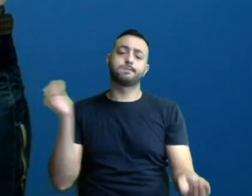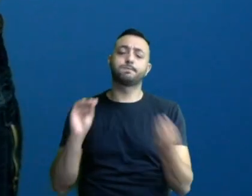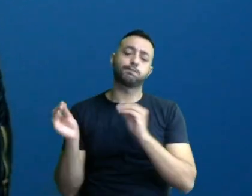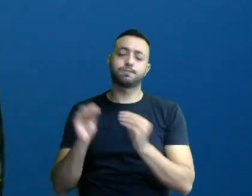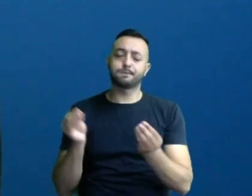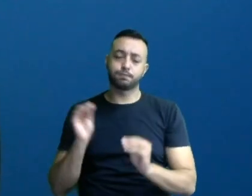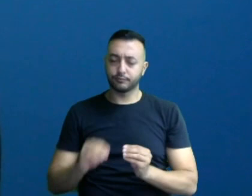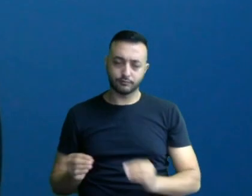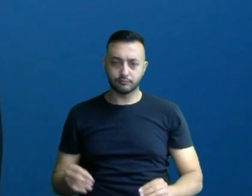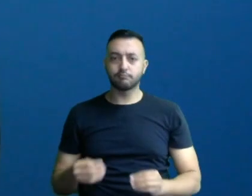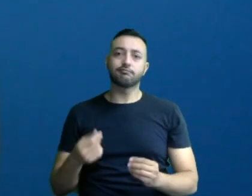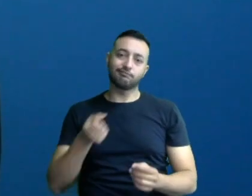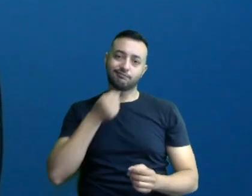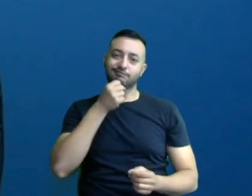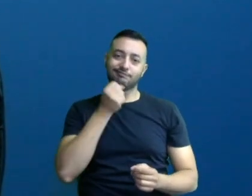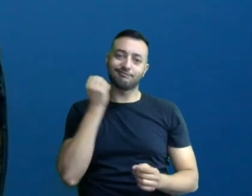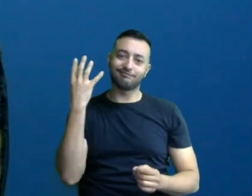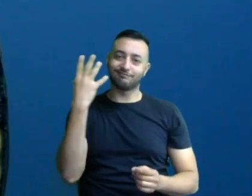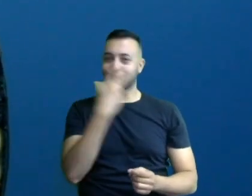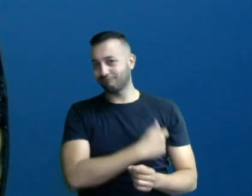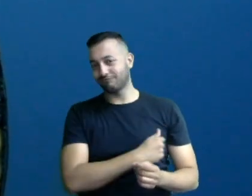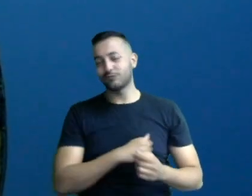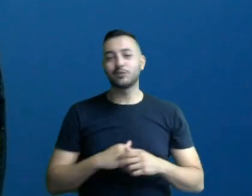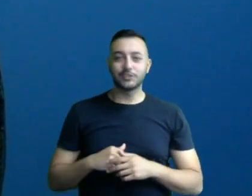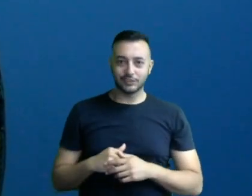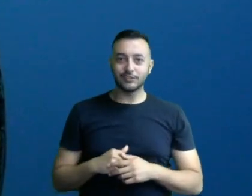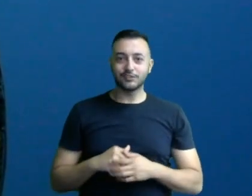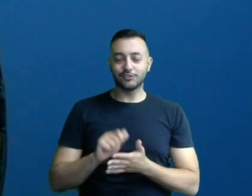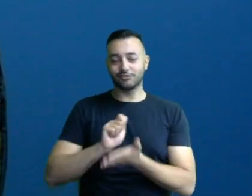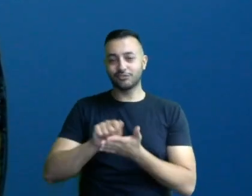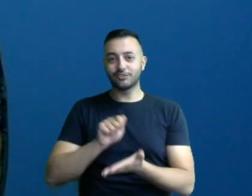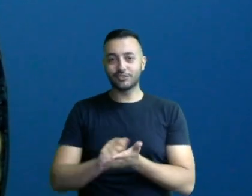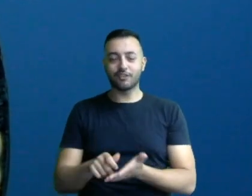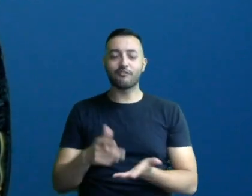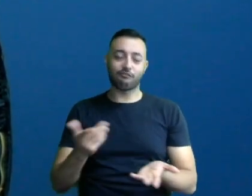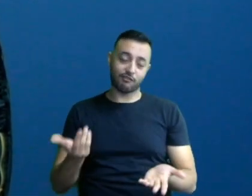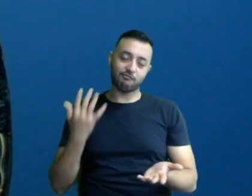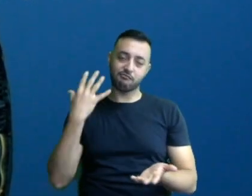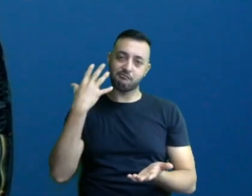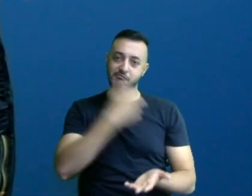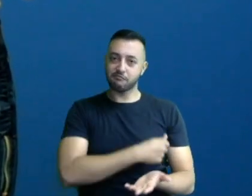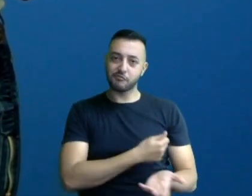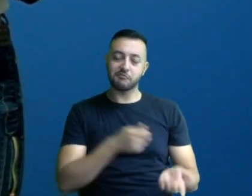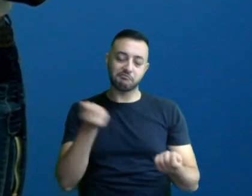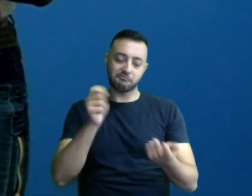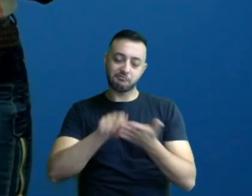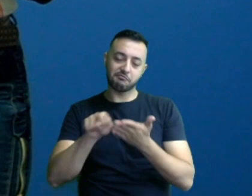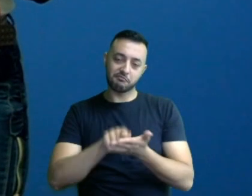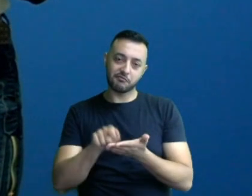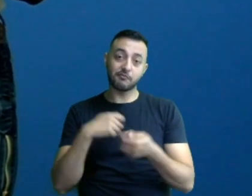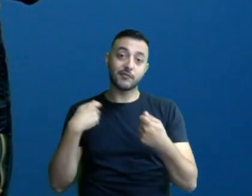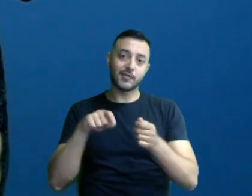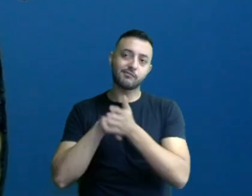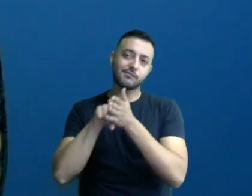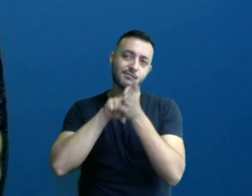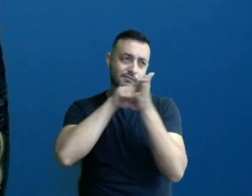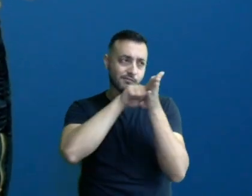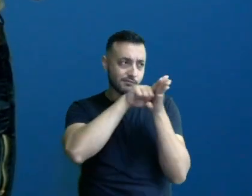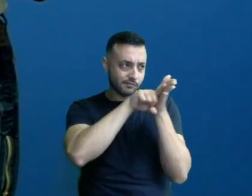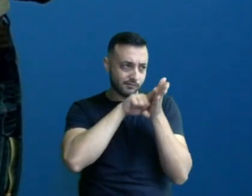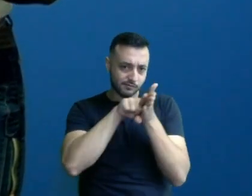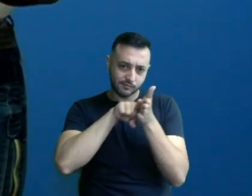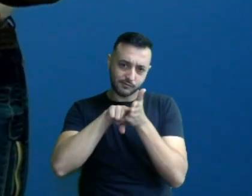sua reportagem, tá certo? Que para uma reportagem bem rica, ela precisa de pesquisa. Então, você